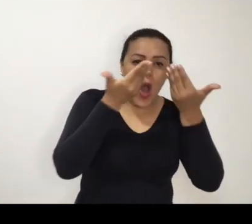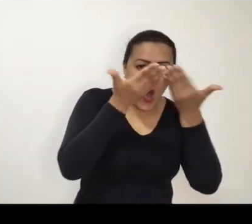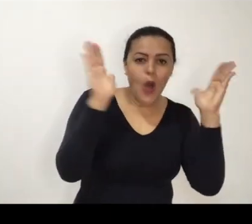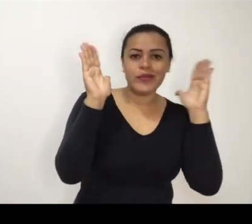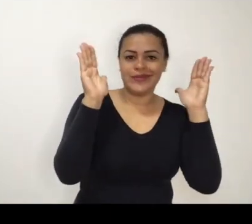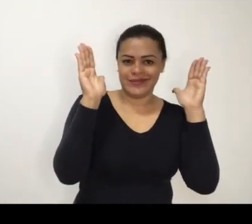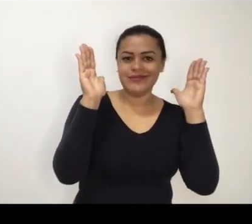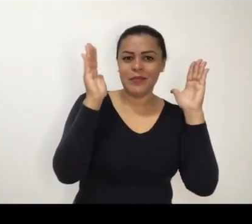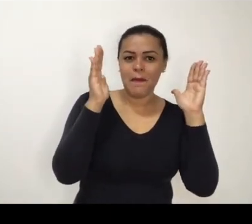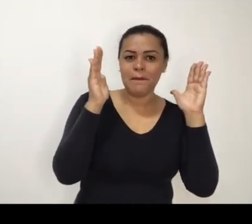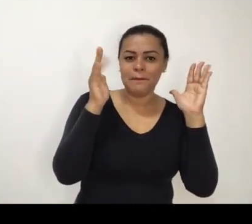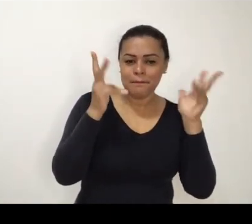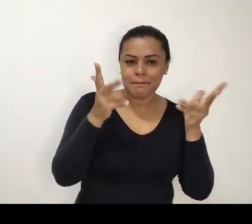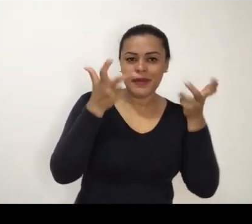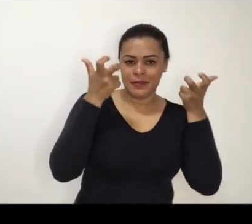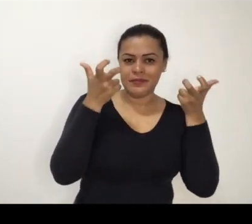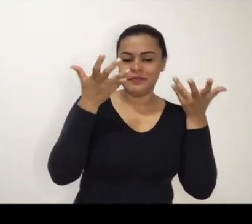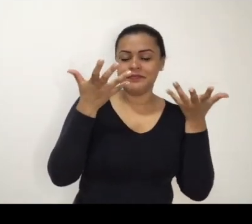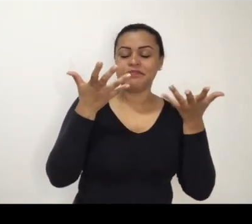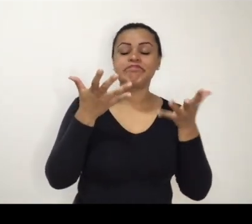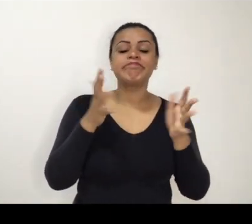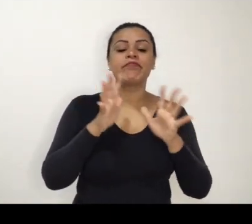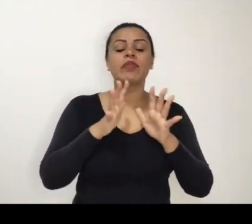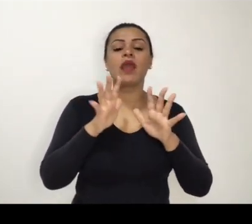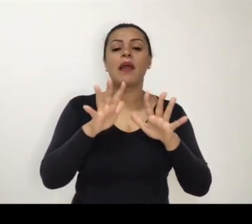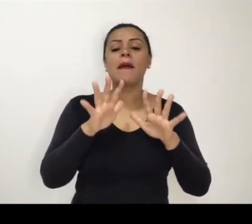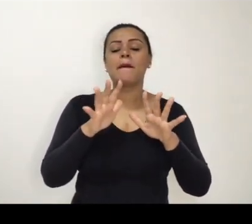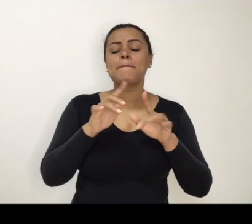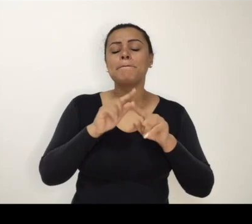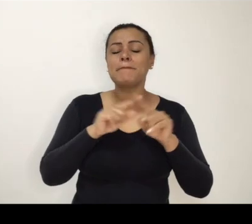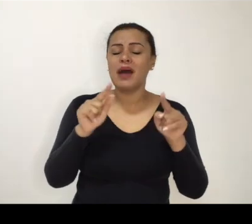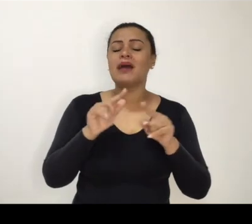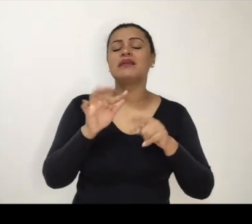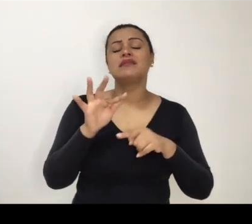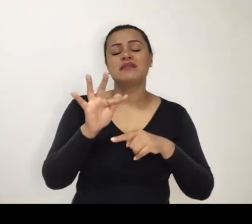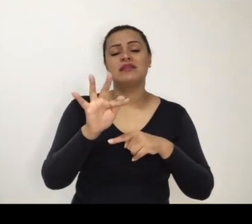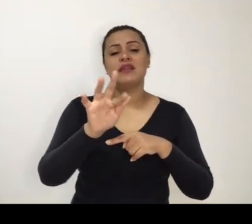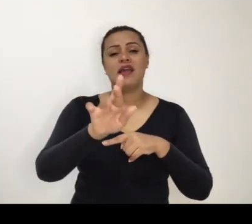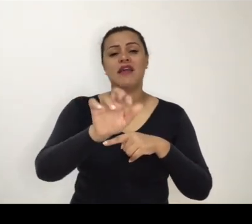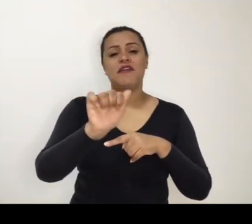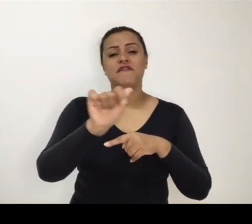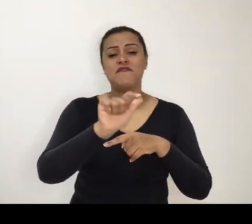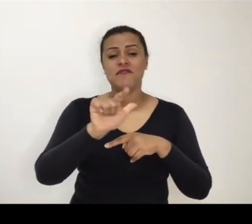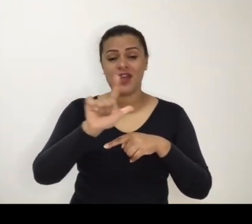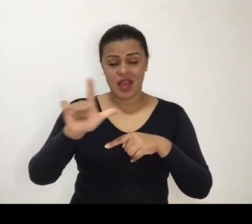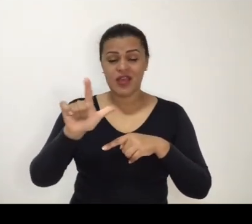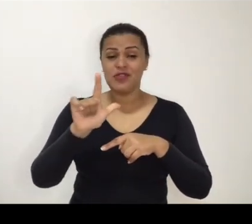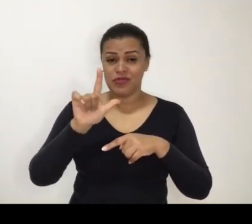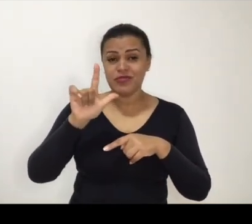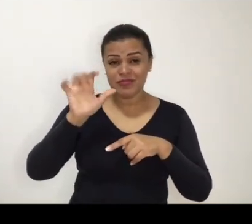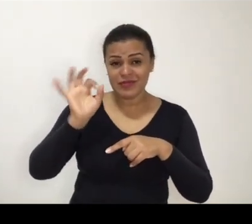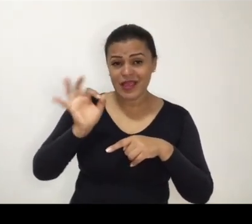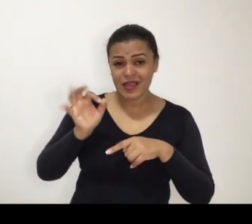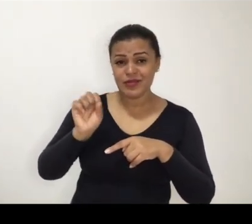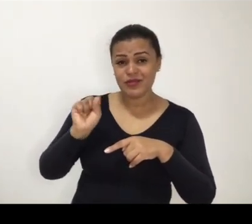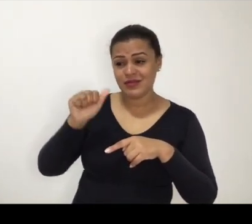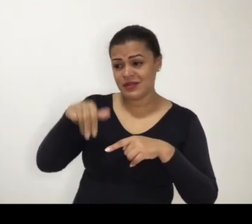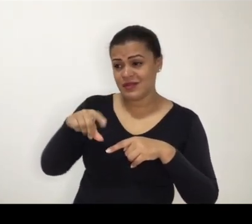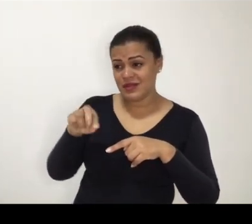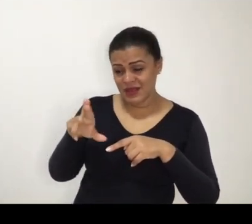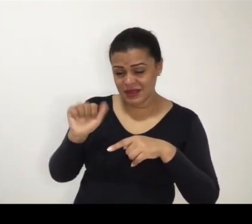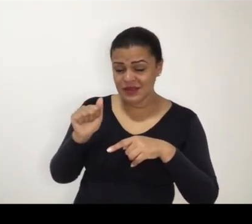é muito fragilizado, né, Sandrinho? Eu acho que você super pode colocar muita coisa aí, que você